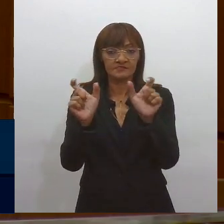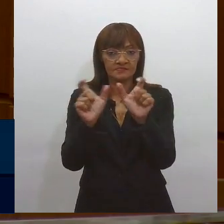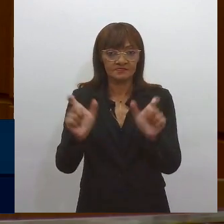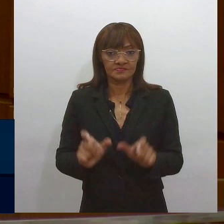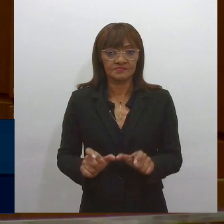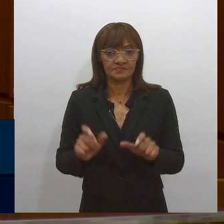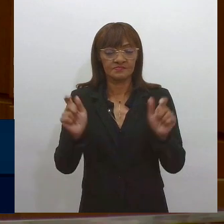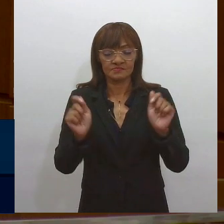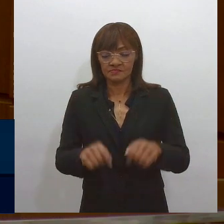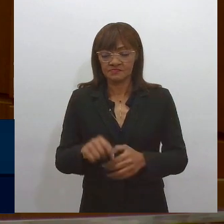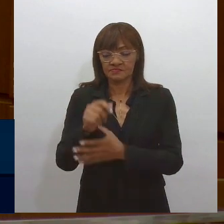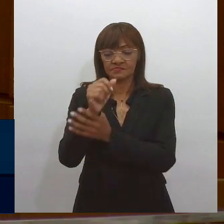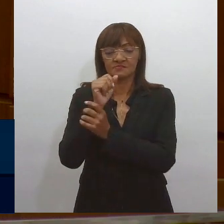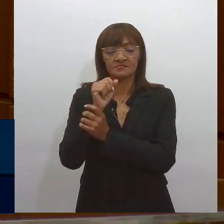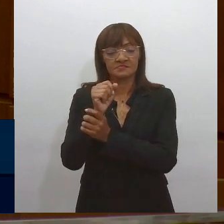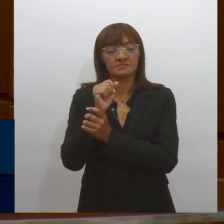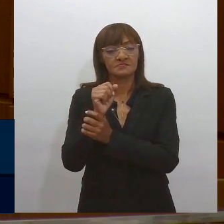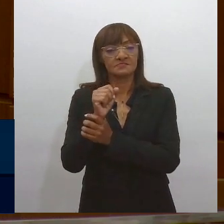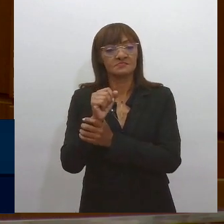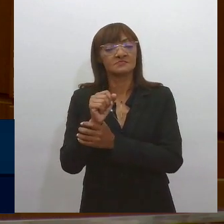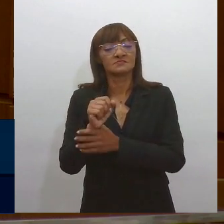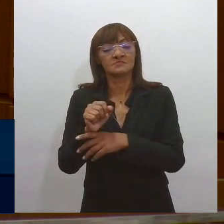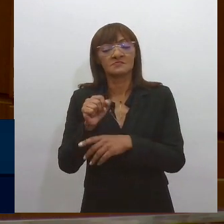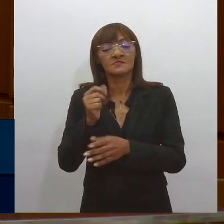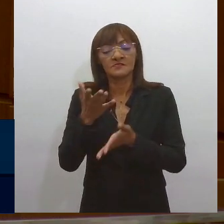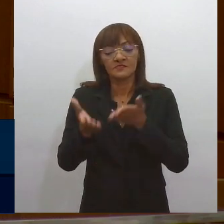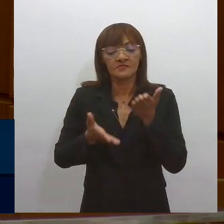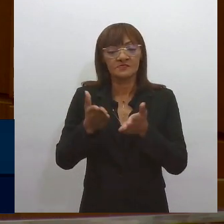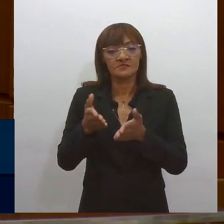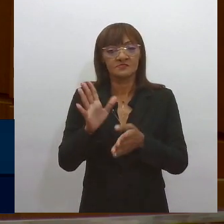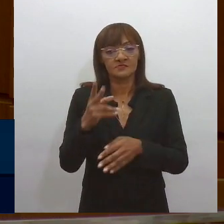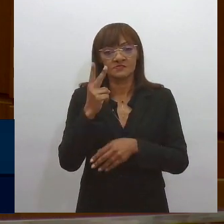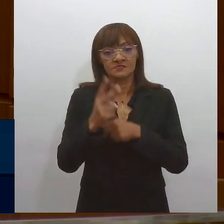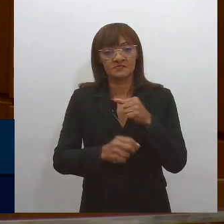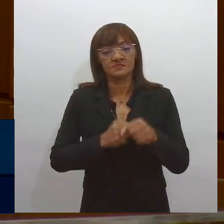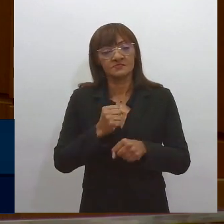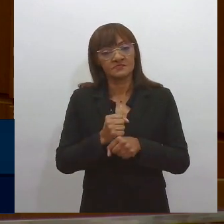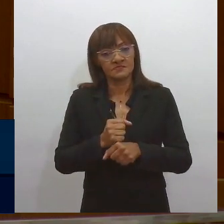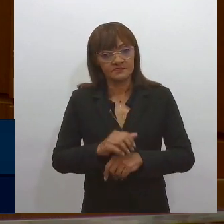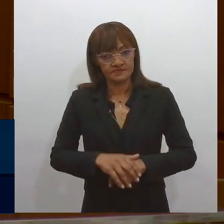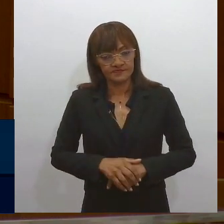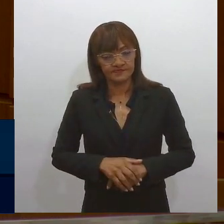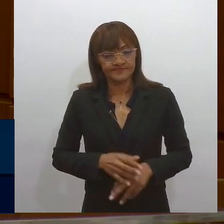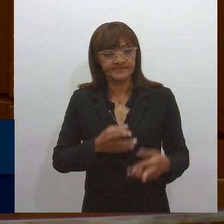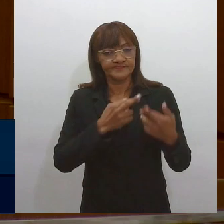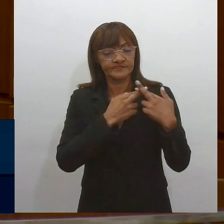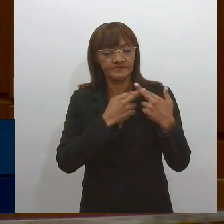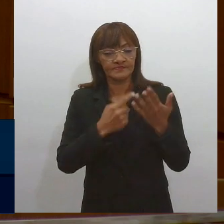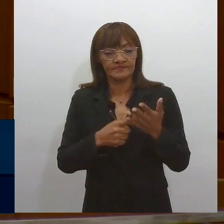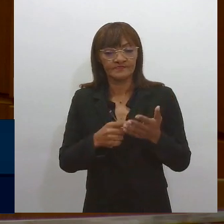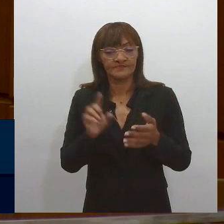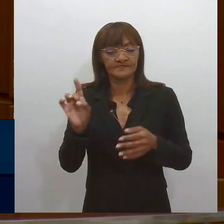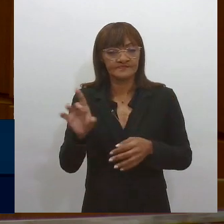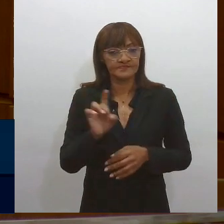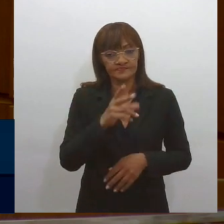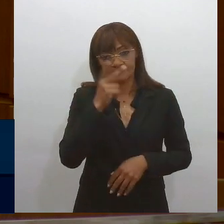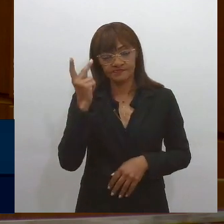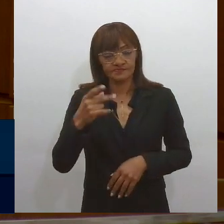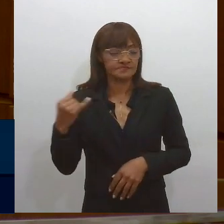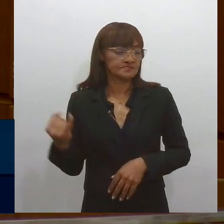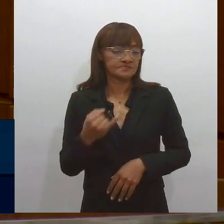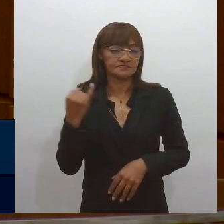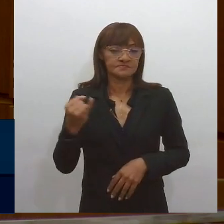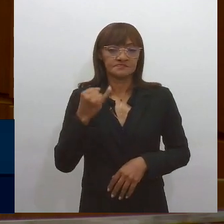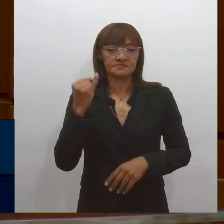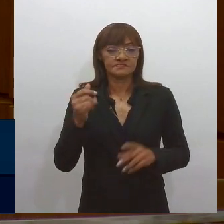ao longo de 2 anos o comom participação ativa dos pacientes são essenciais para maximizar os benefícios